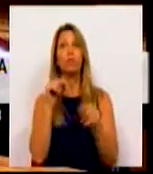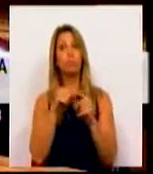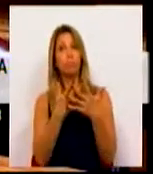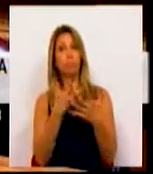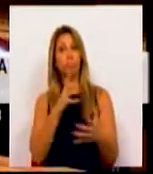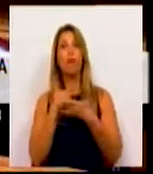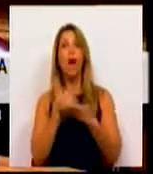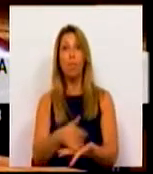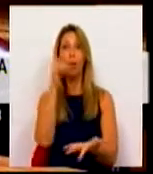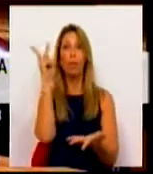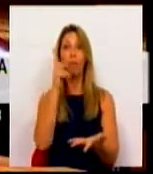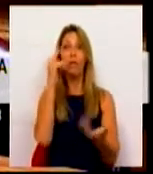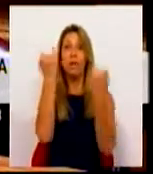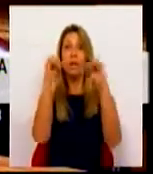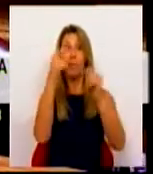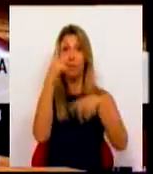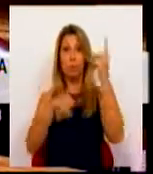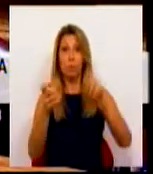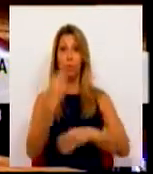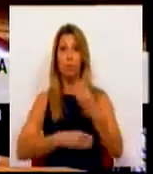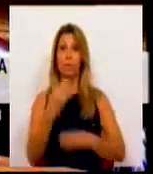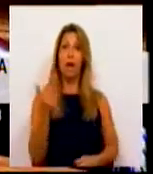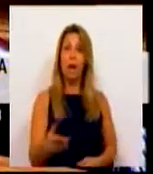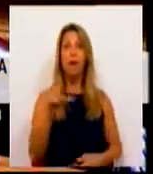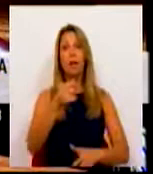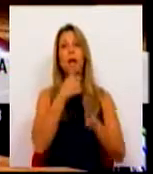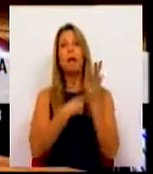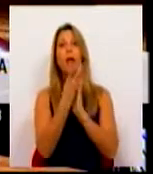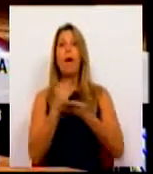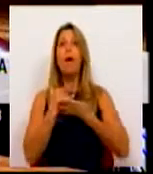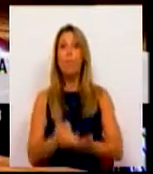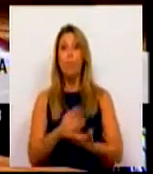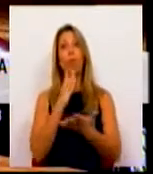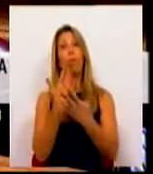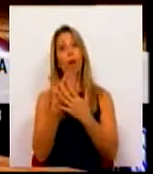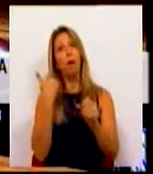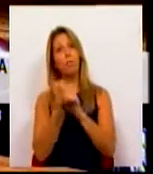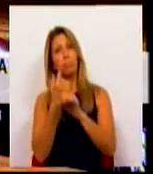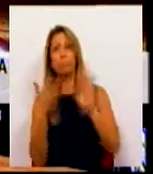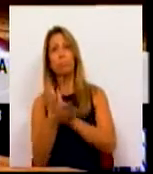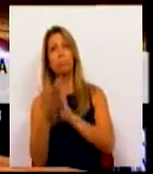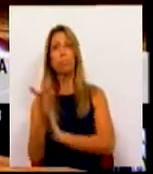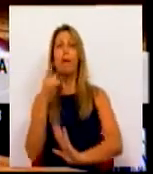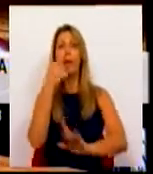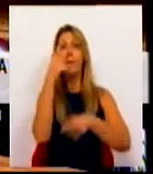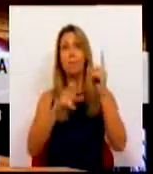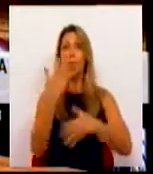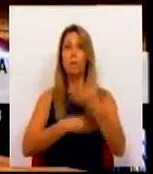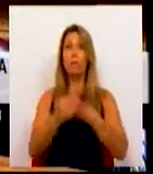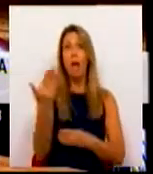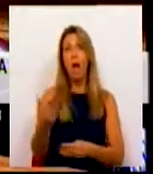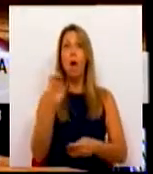à vida independente das pessoas com deficiência e as medidas de apoio à promoção de emprego de pessoas com deficiência ou